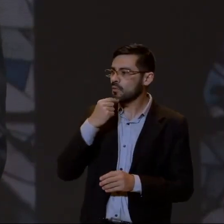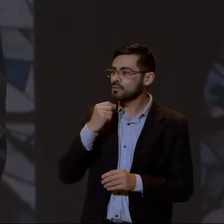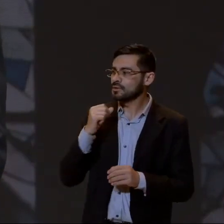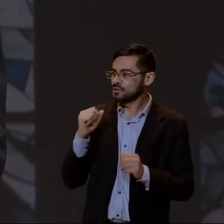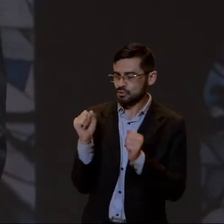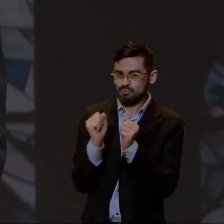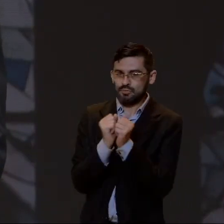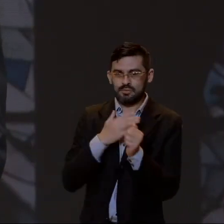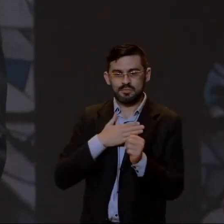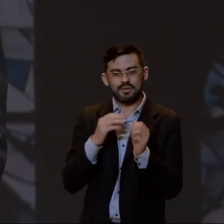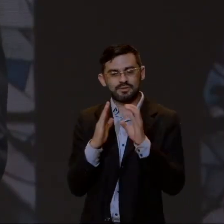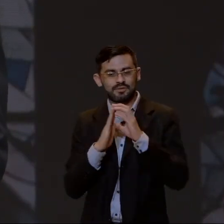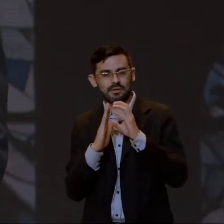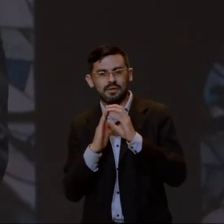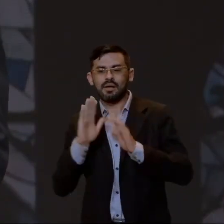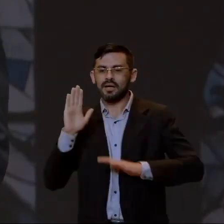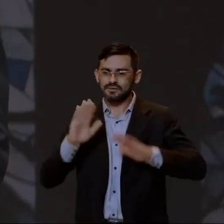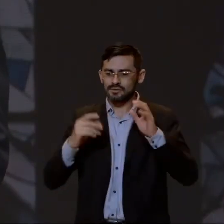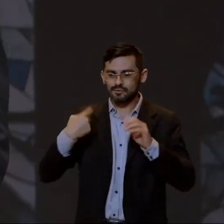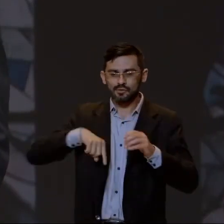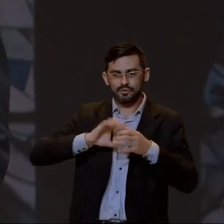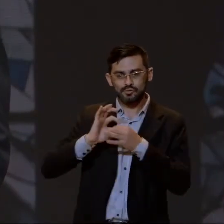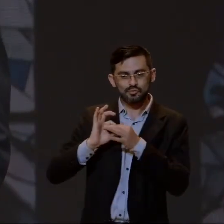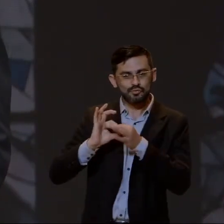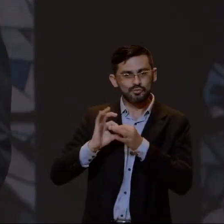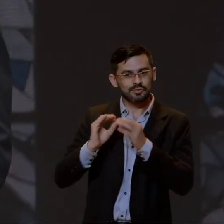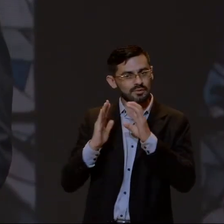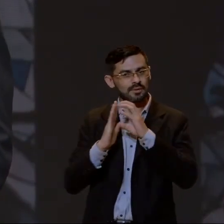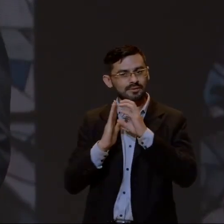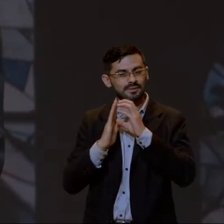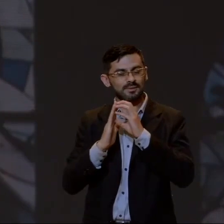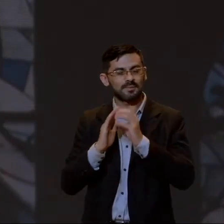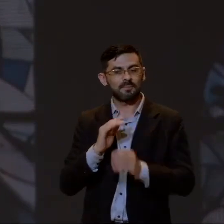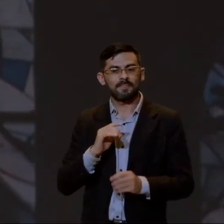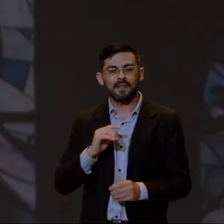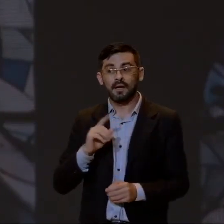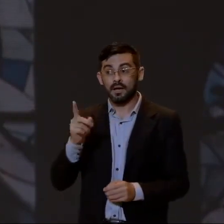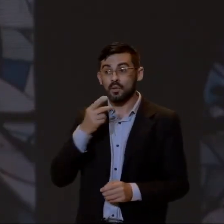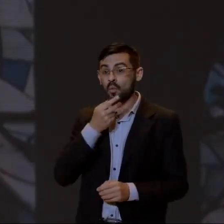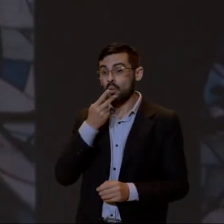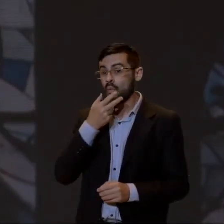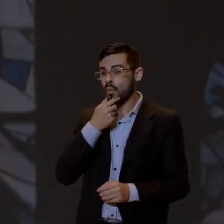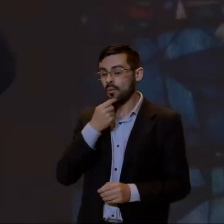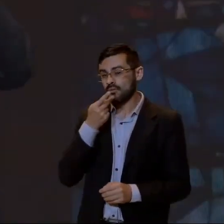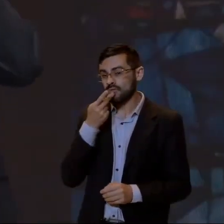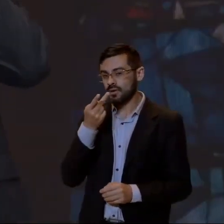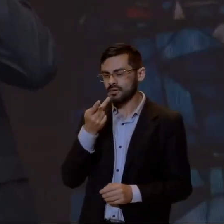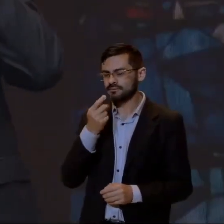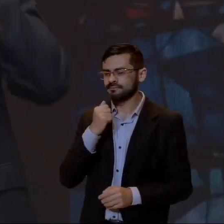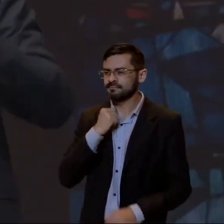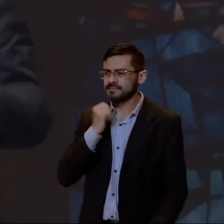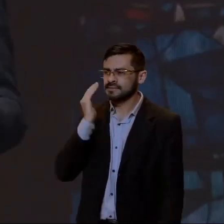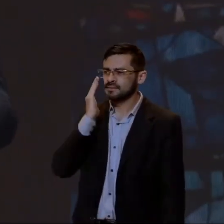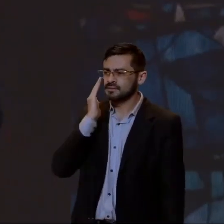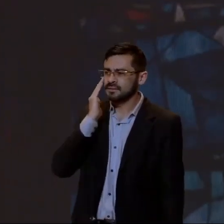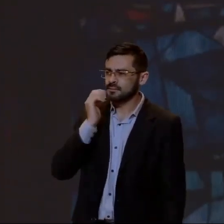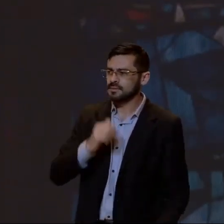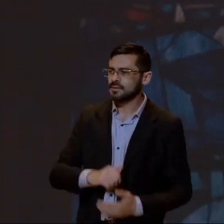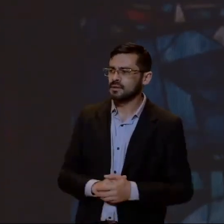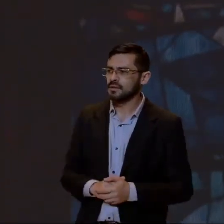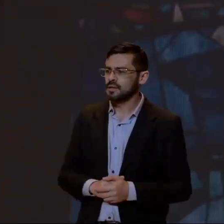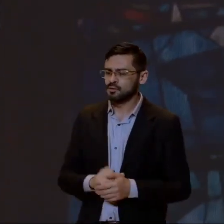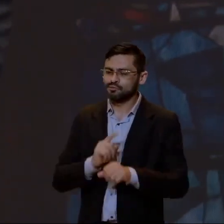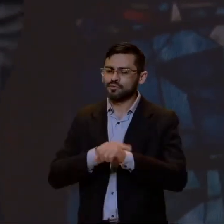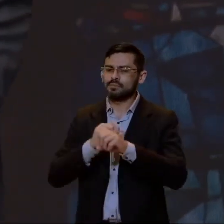Renata. De vez em quando a gente está junto na célula. E ele diz assim: sabe,